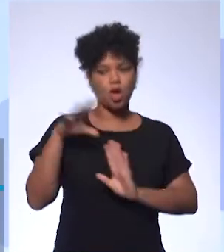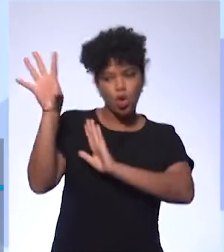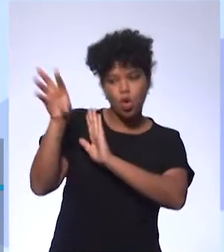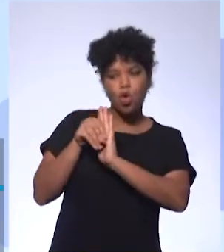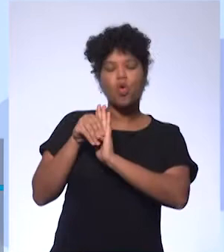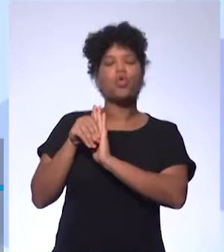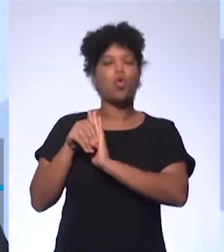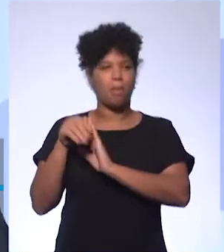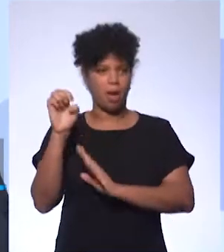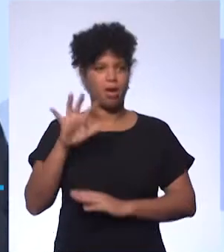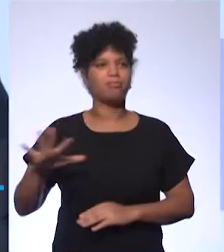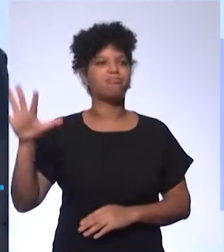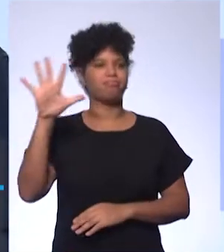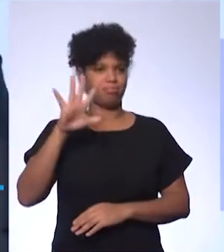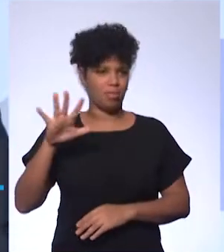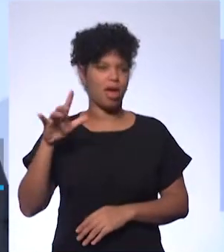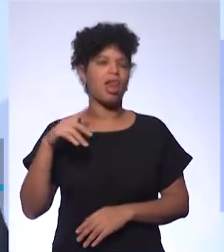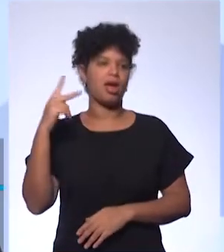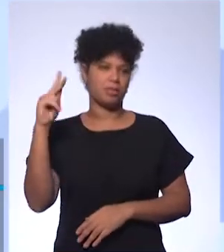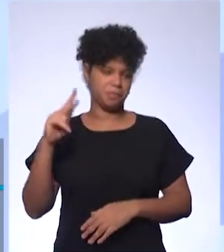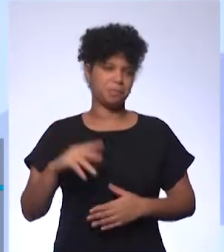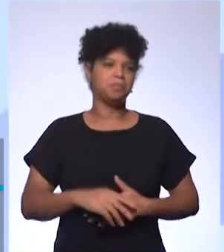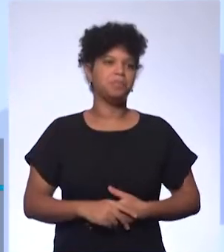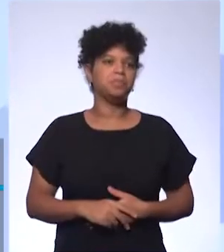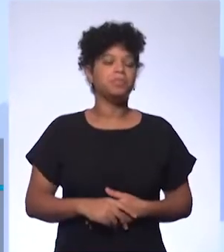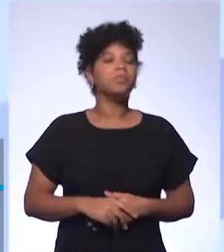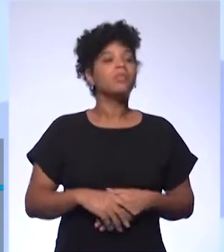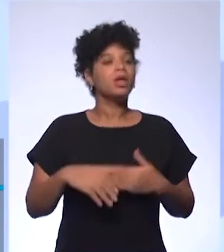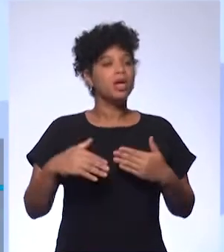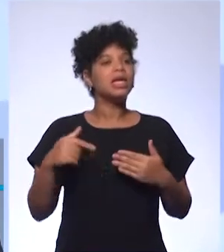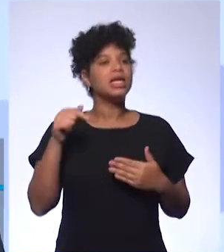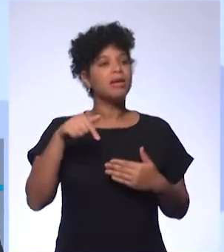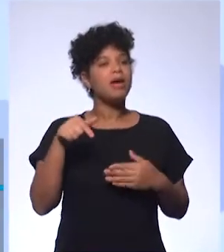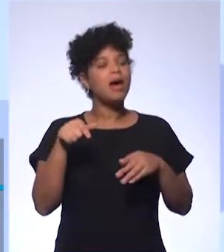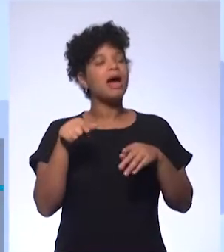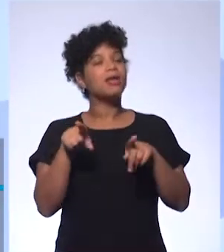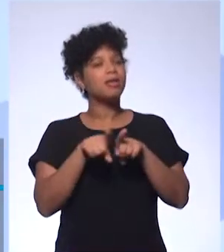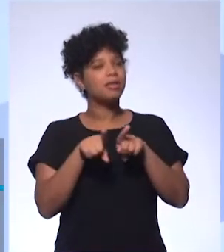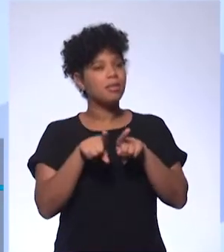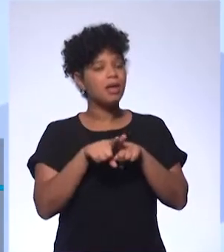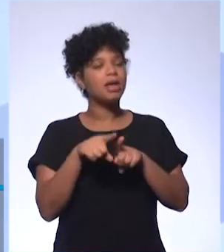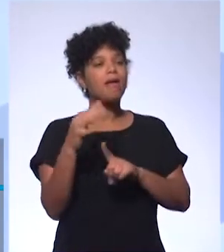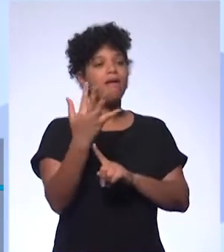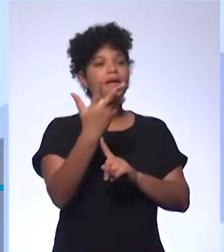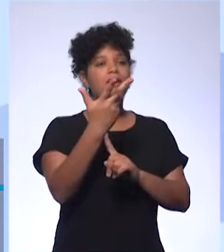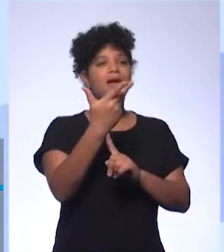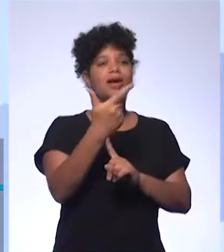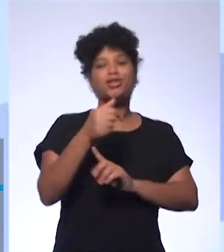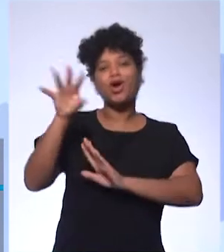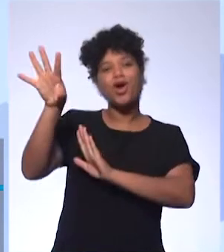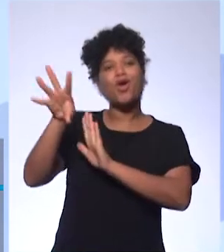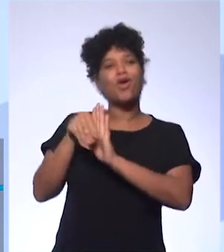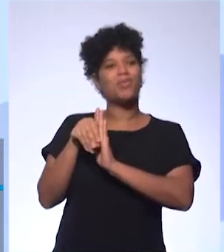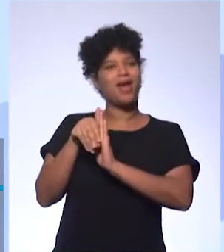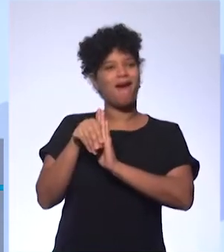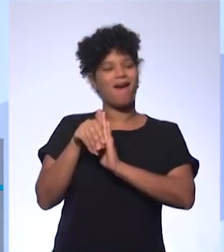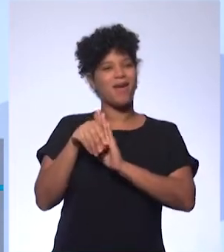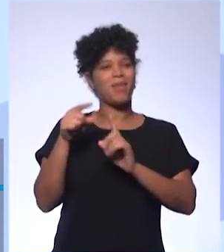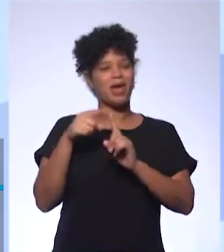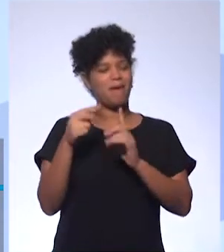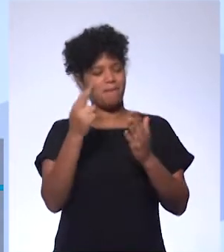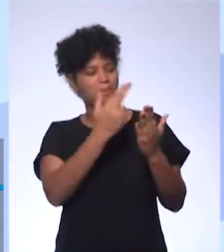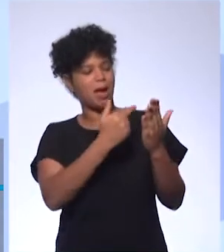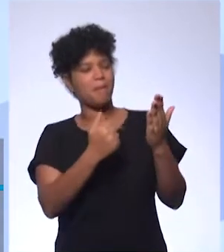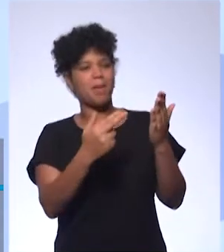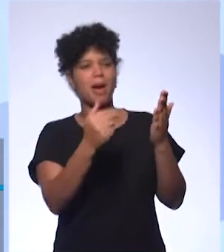né, até a indumentária dos europeus. E nisso se refletia na arte, porque quando você pegava as pinturas, você